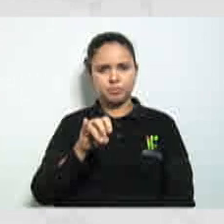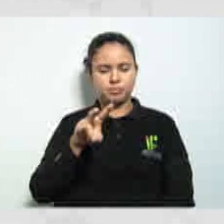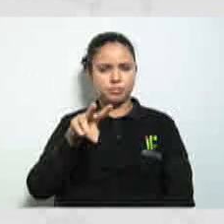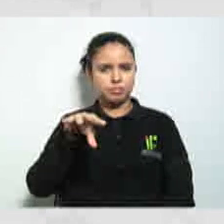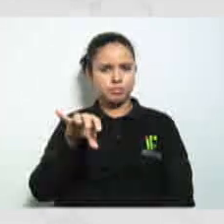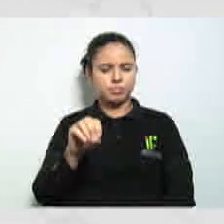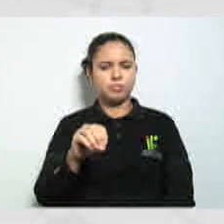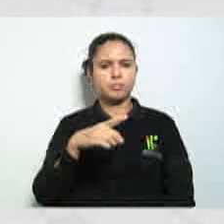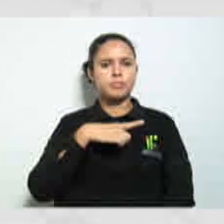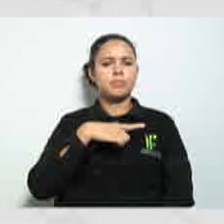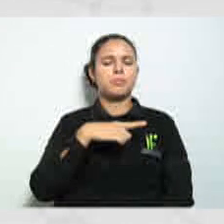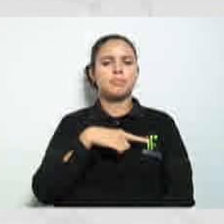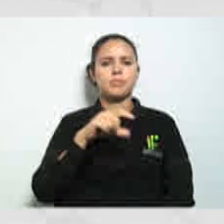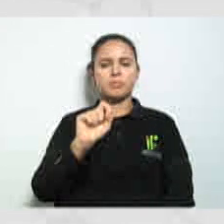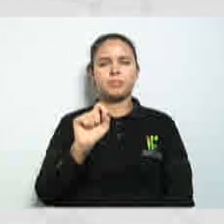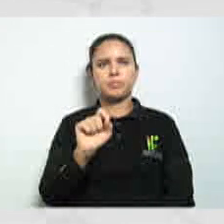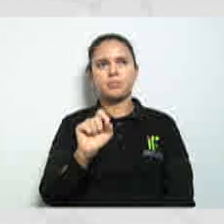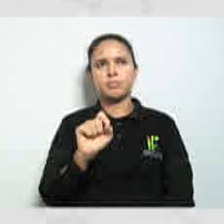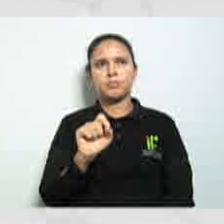As